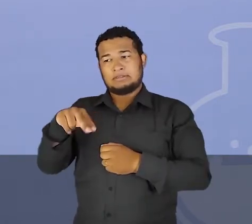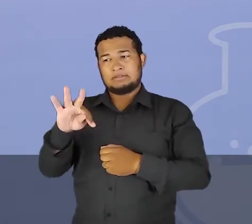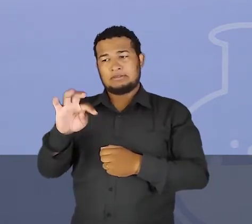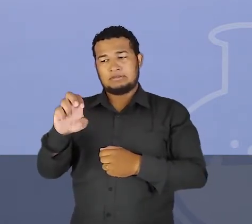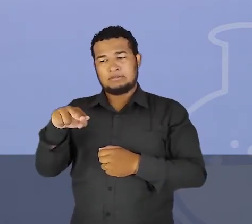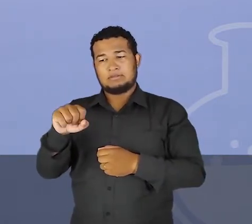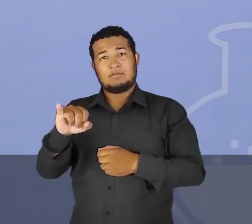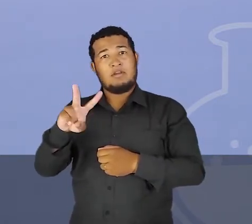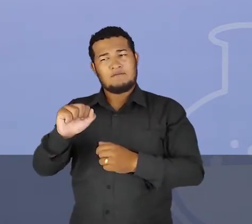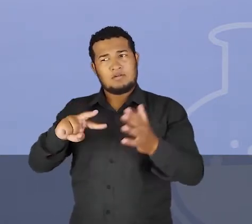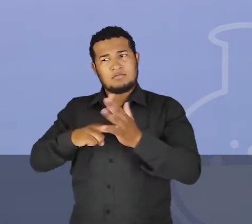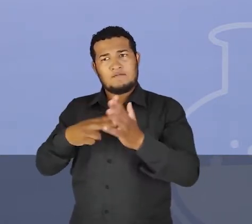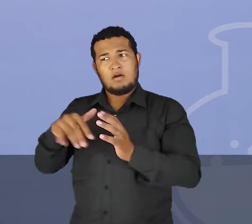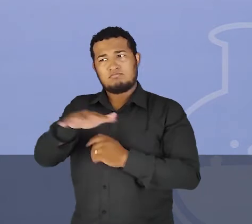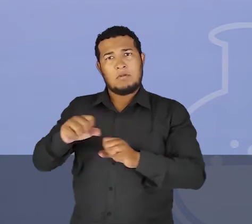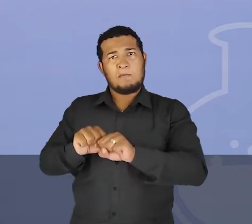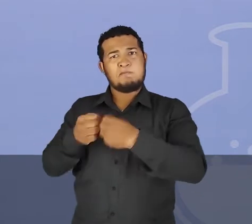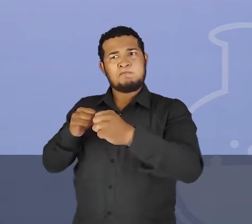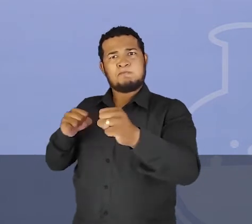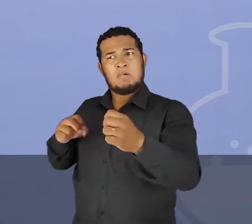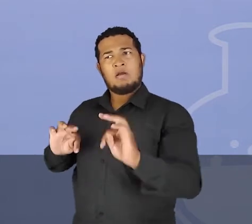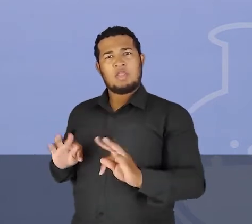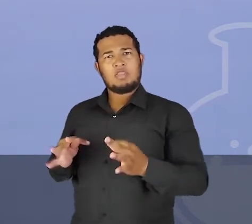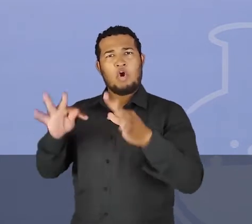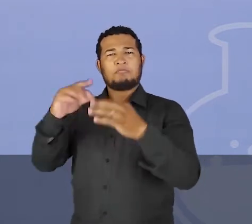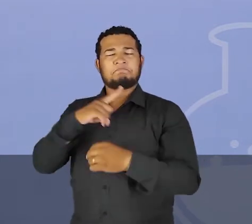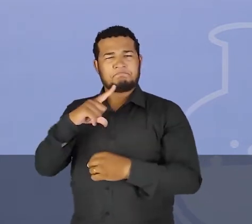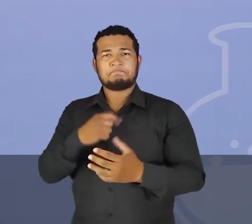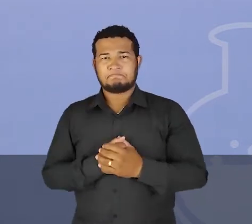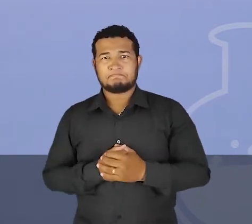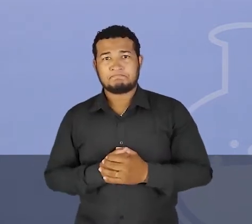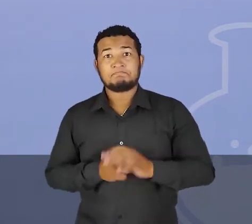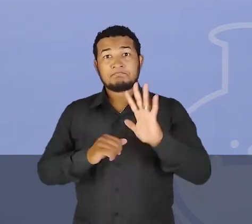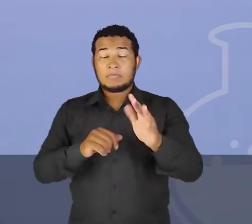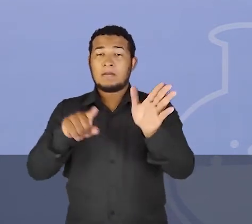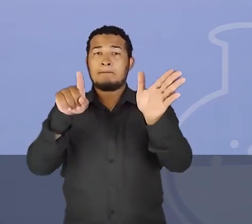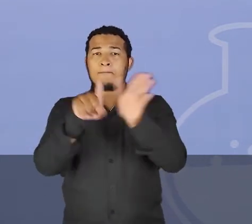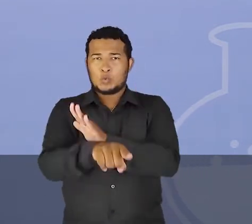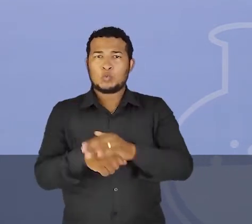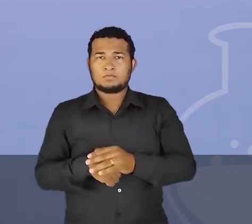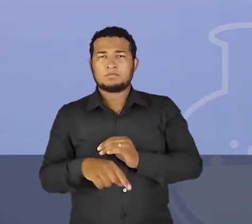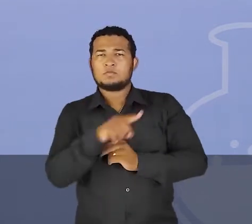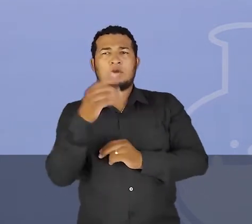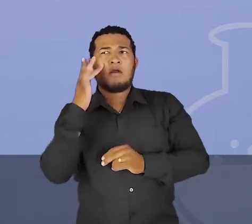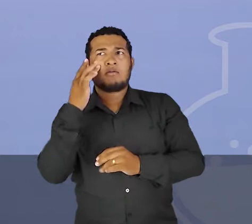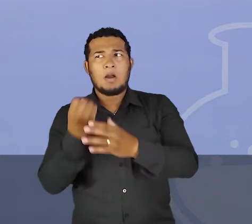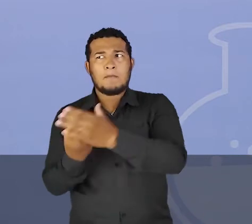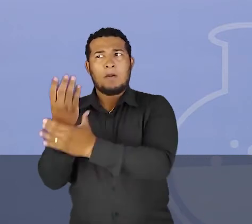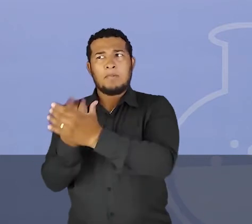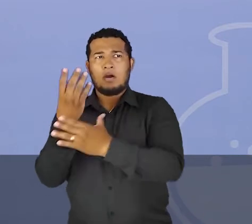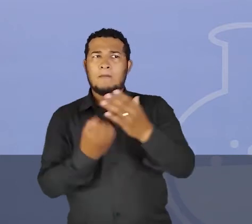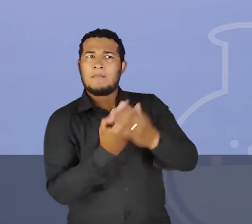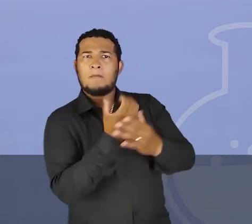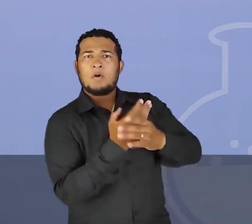comum em áreas que têm trabalhos com tecnologias. E aí eu te faço uma pergunta, aonde você acha que produz mais?